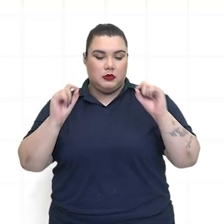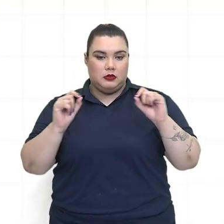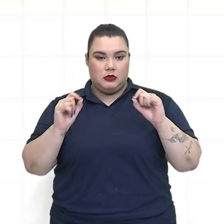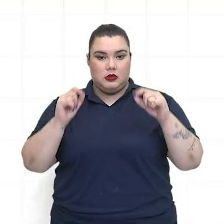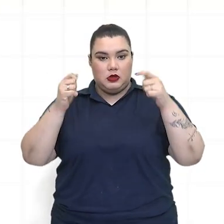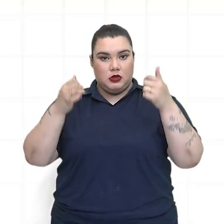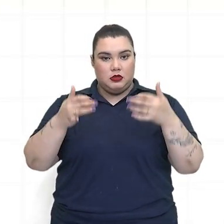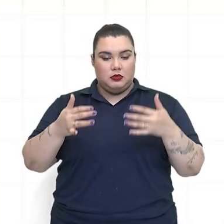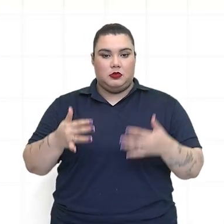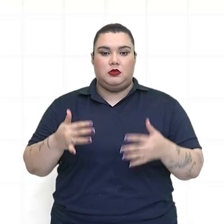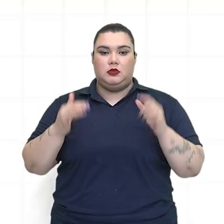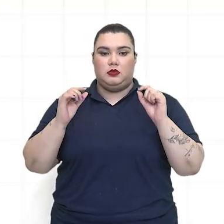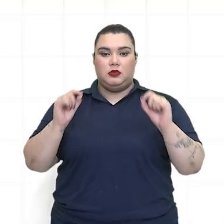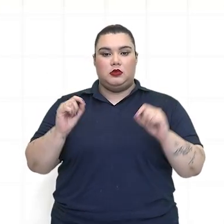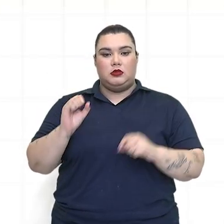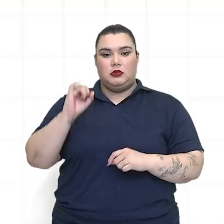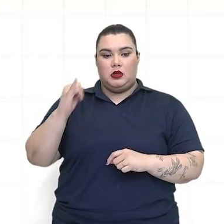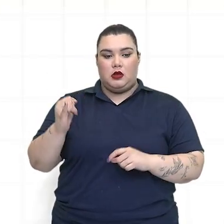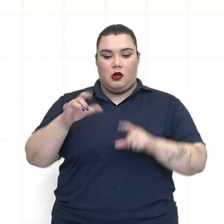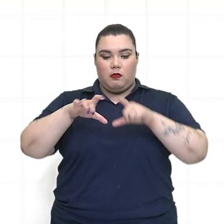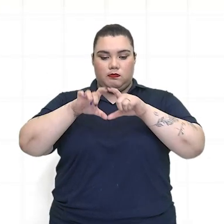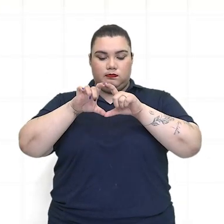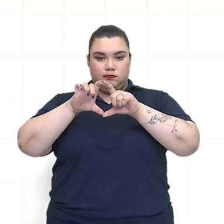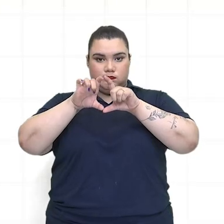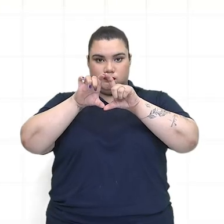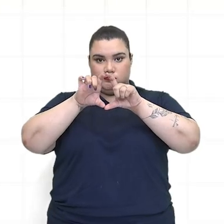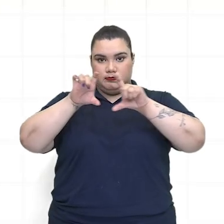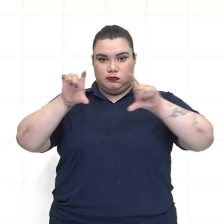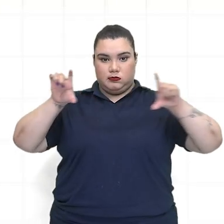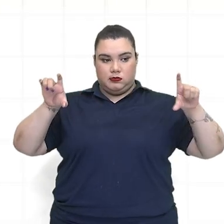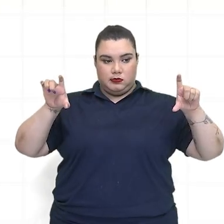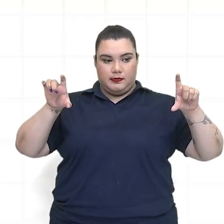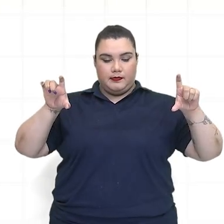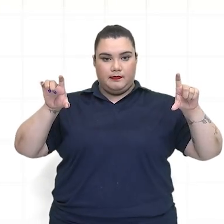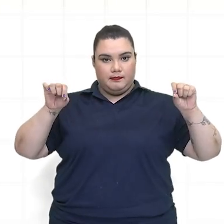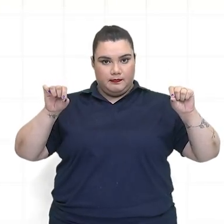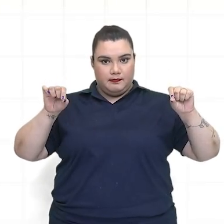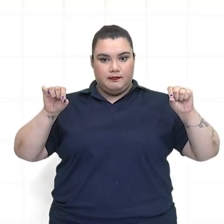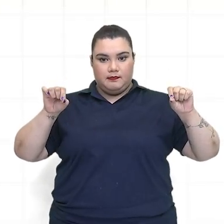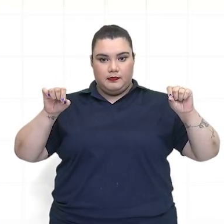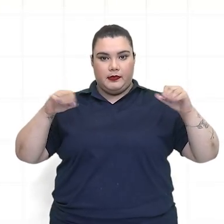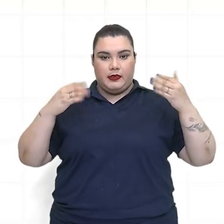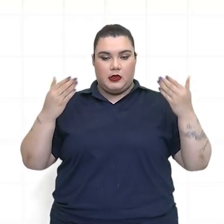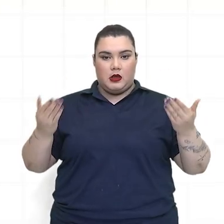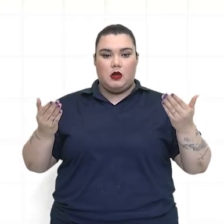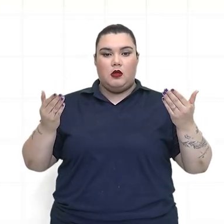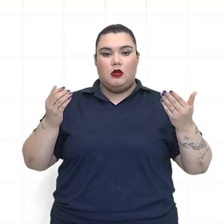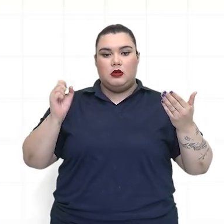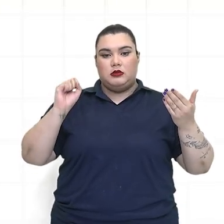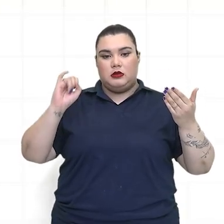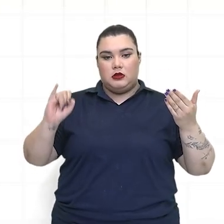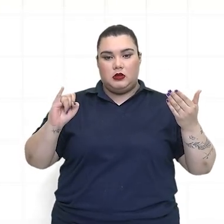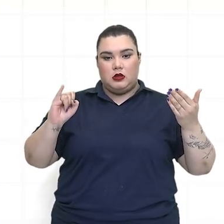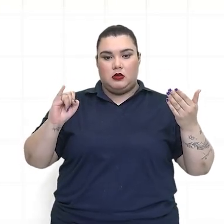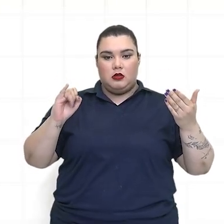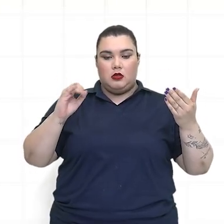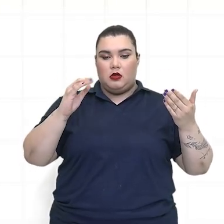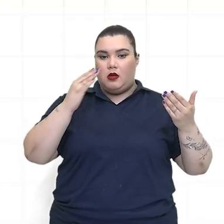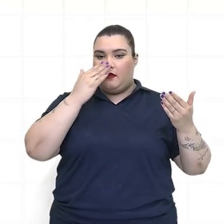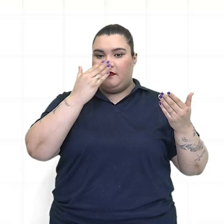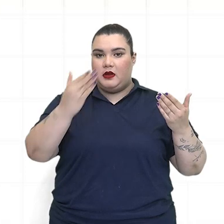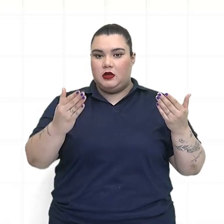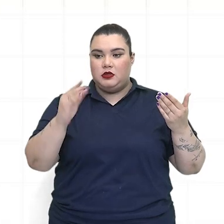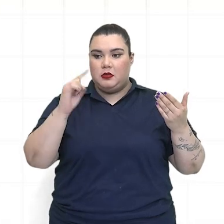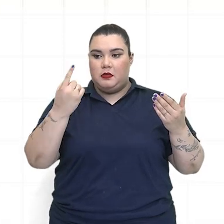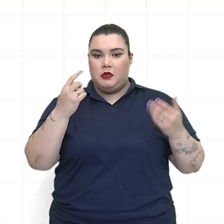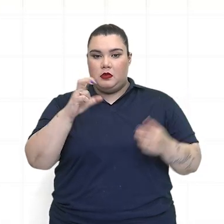por definição, né, se o terreno tem uma forma retangular, necessariamente, se a frente do terreno